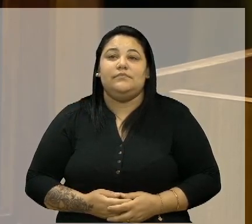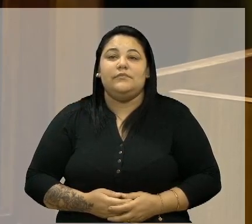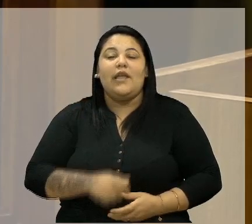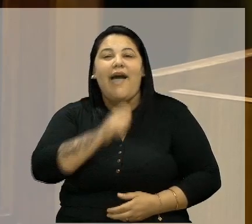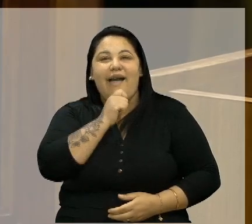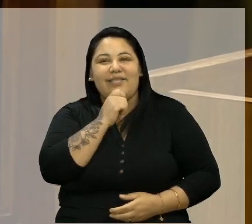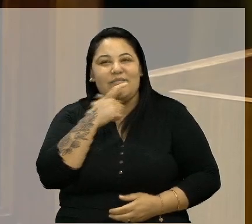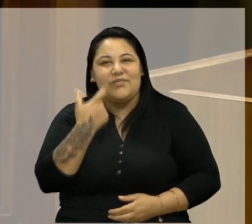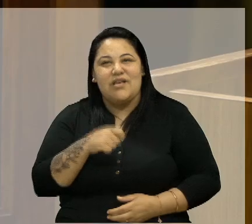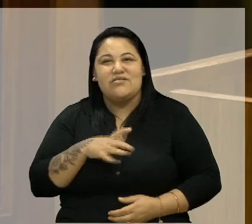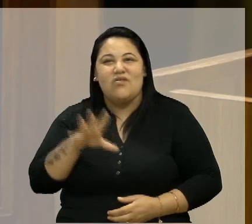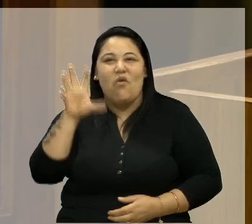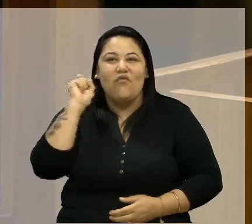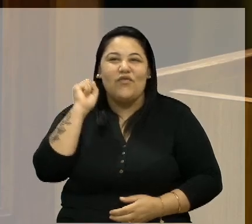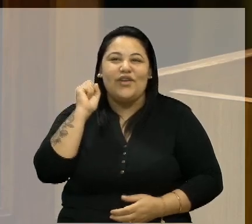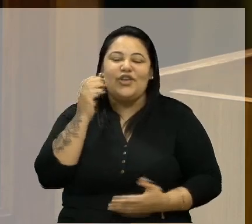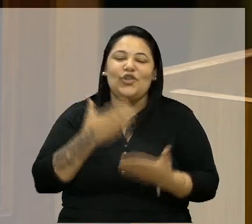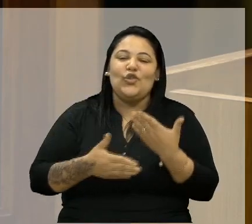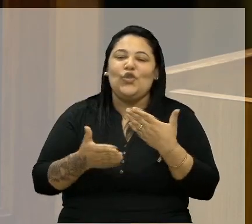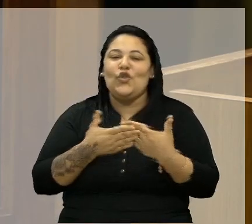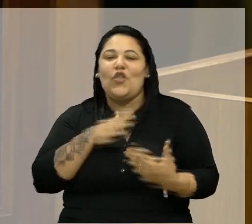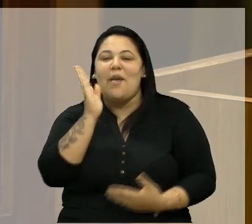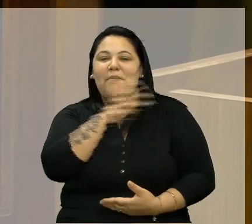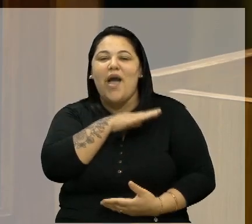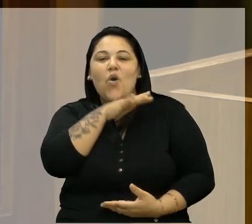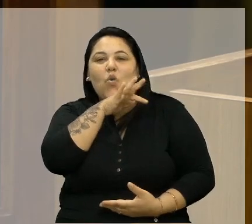escutar aqui que tudo que é de mal...